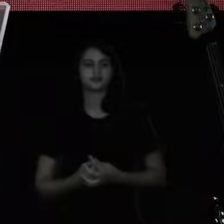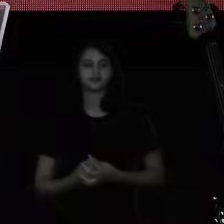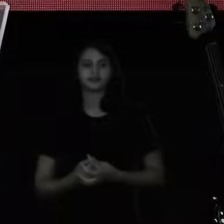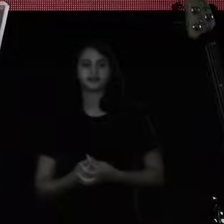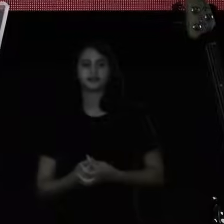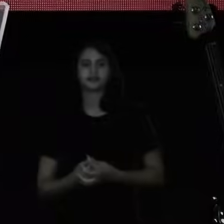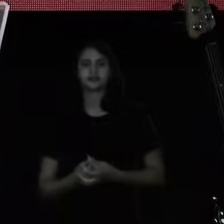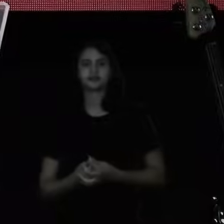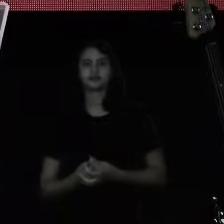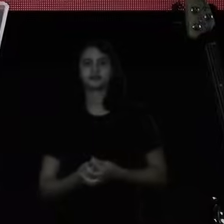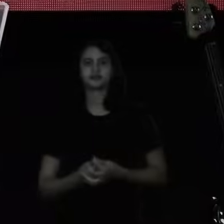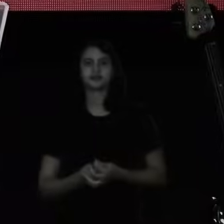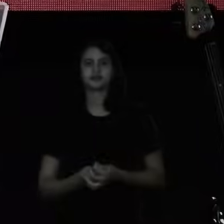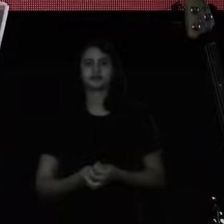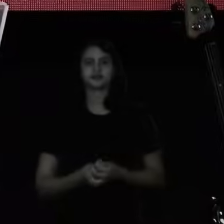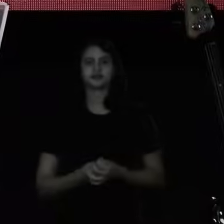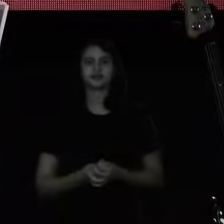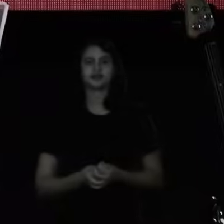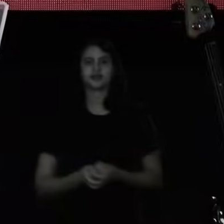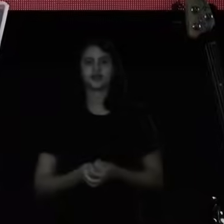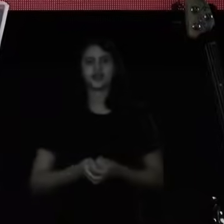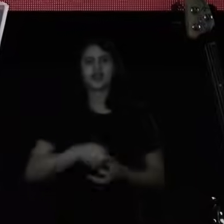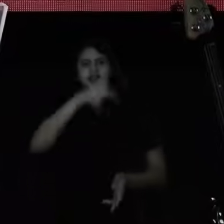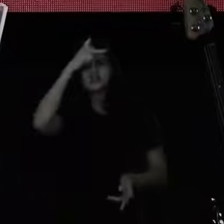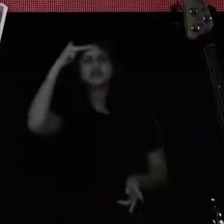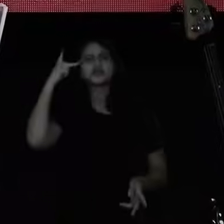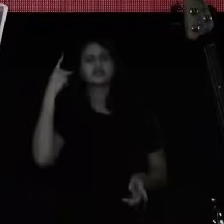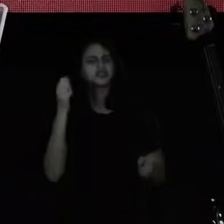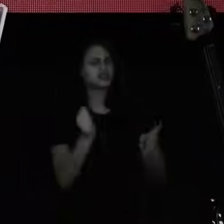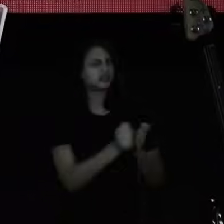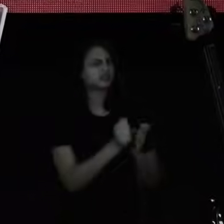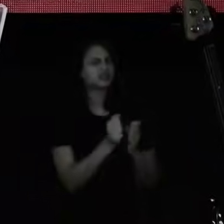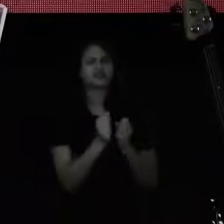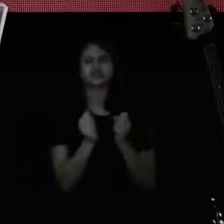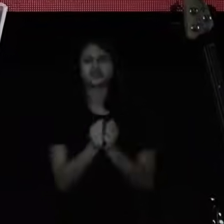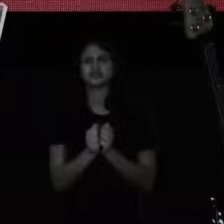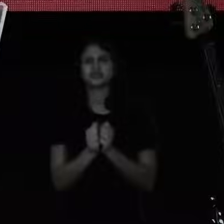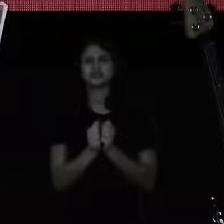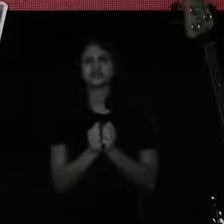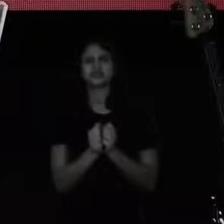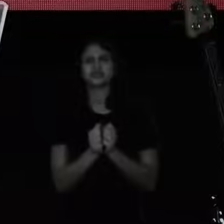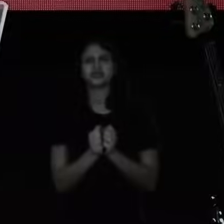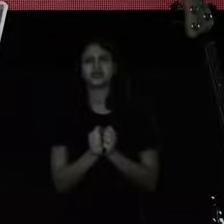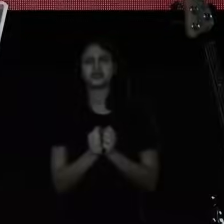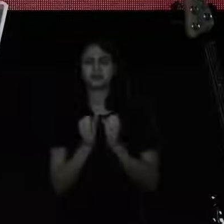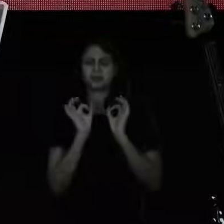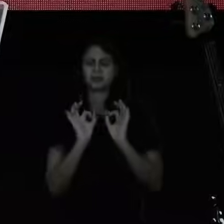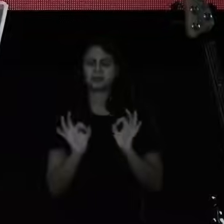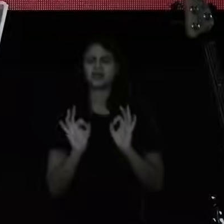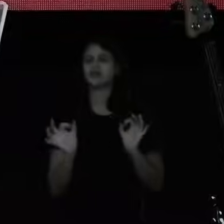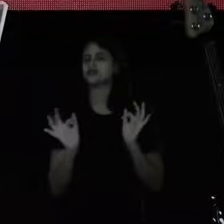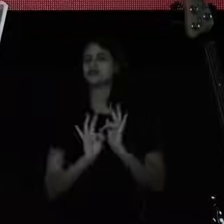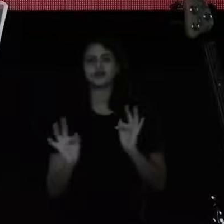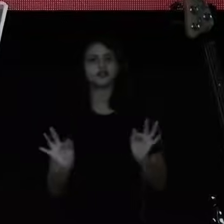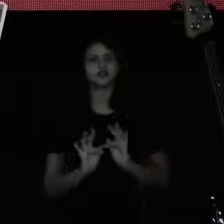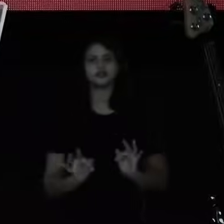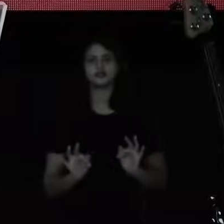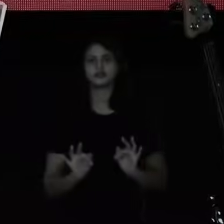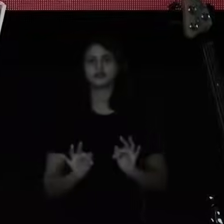As pessoas que estão ao nosso redor são imperfeitas. Nós somos imperfeitos. A nossa família